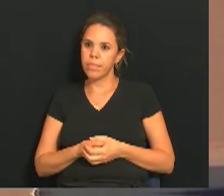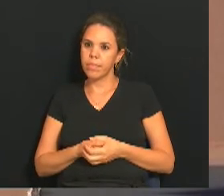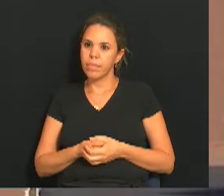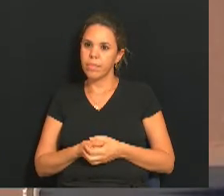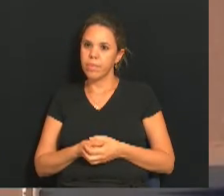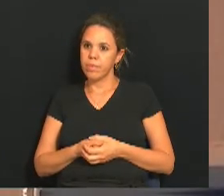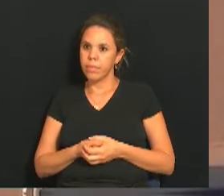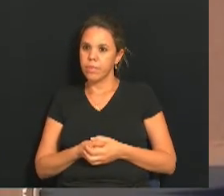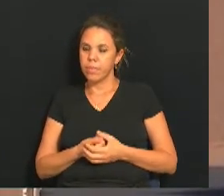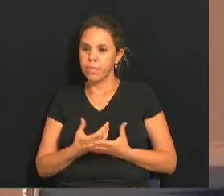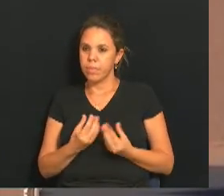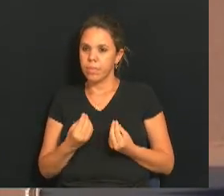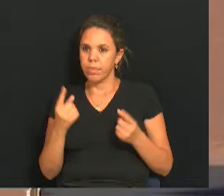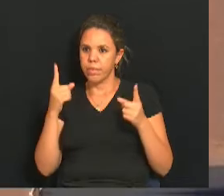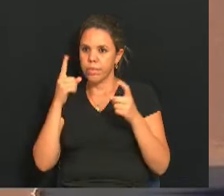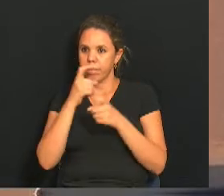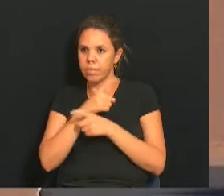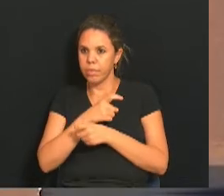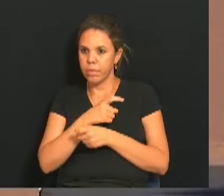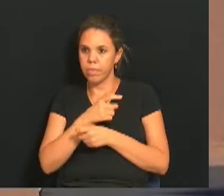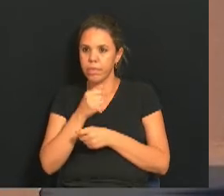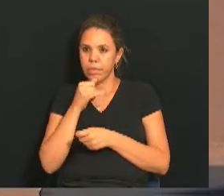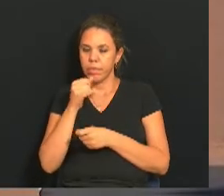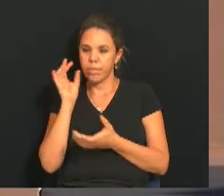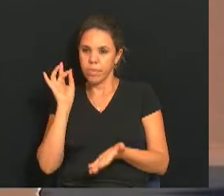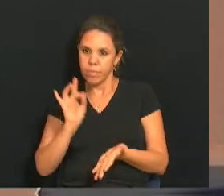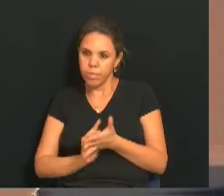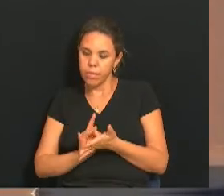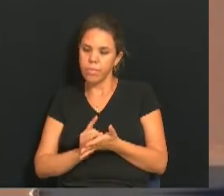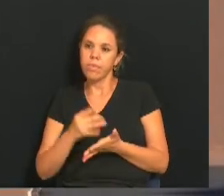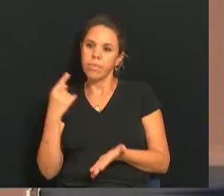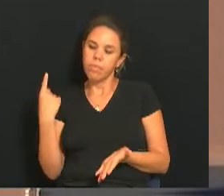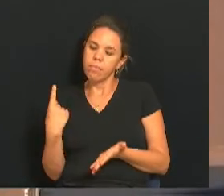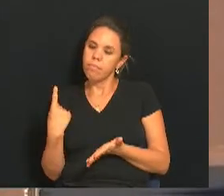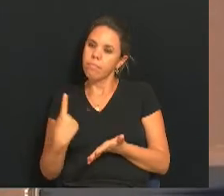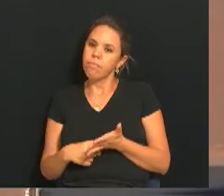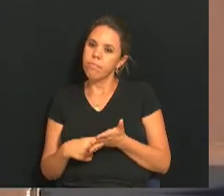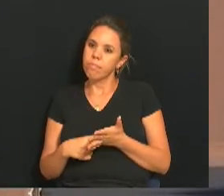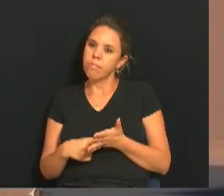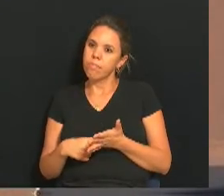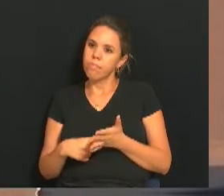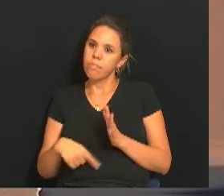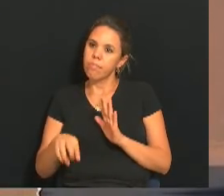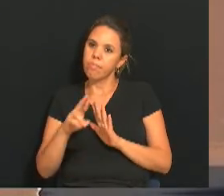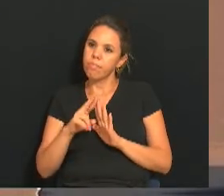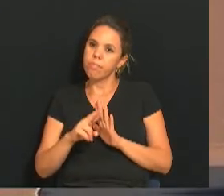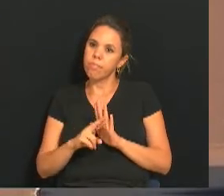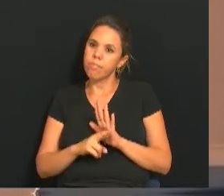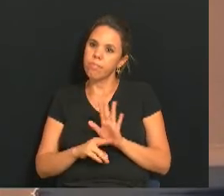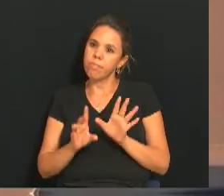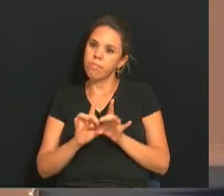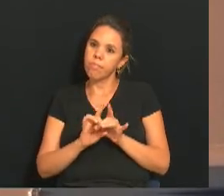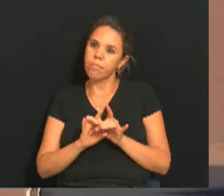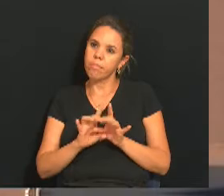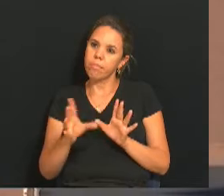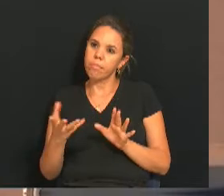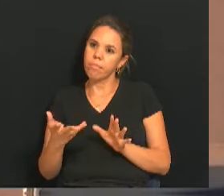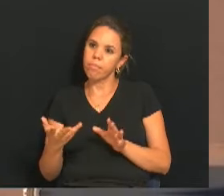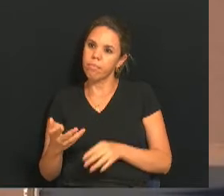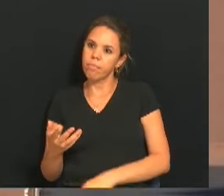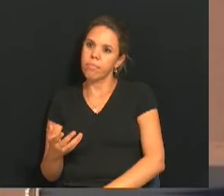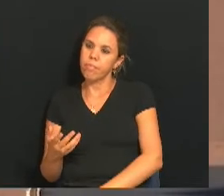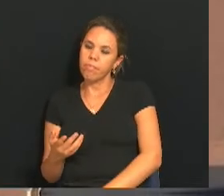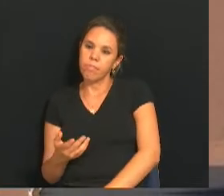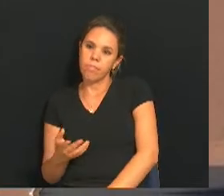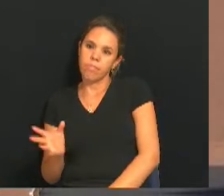muito difícil do ponto de vista da afirmação dos princípios democráticos como um